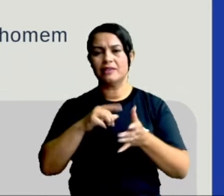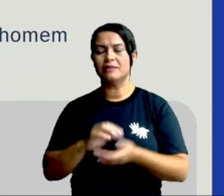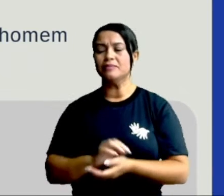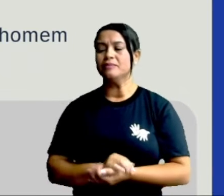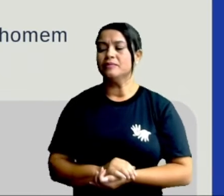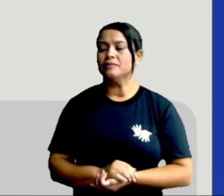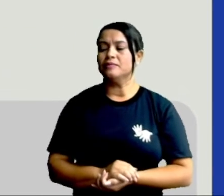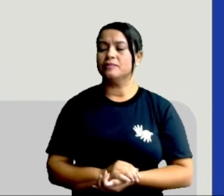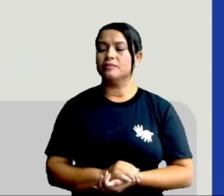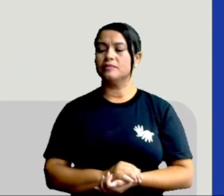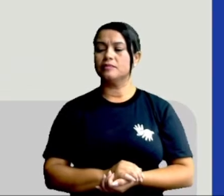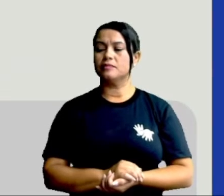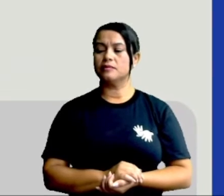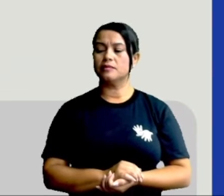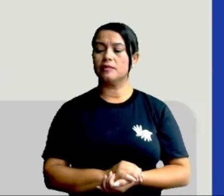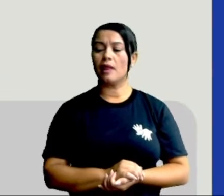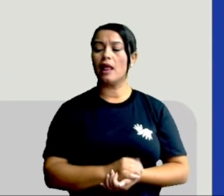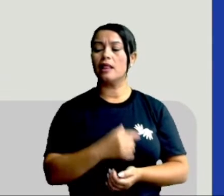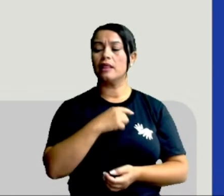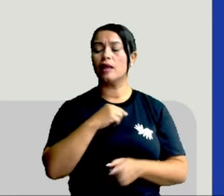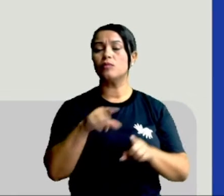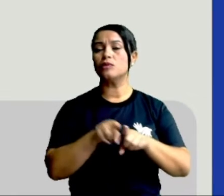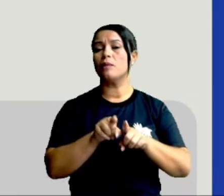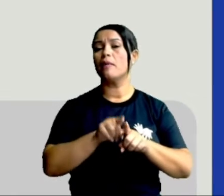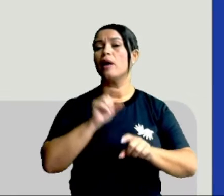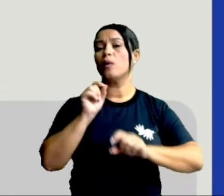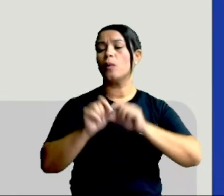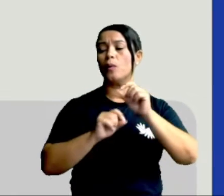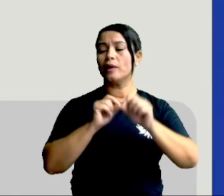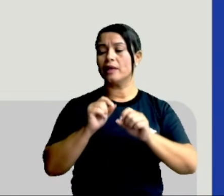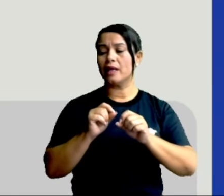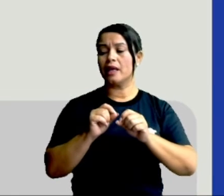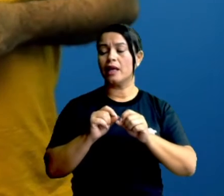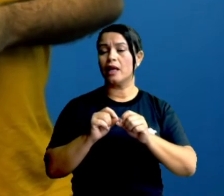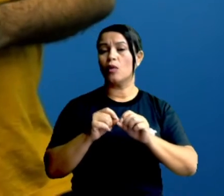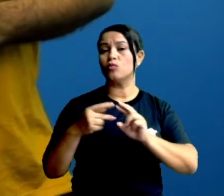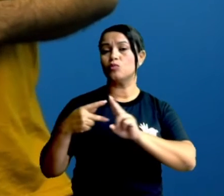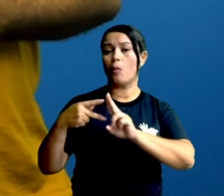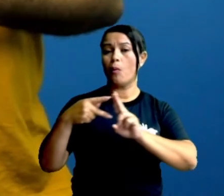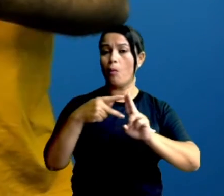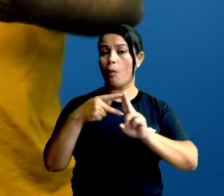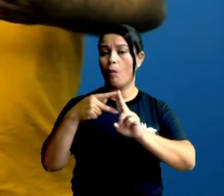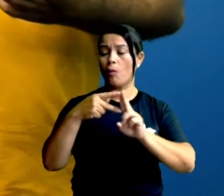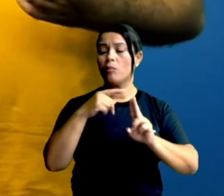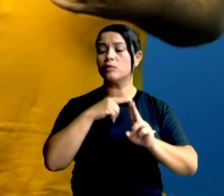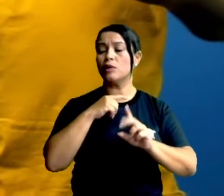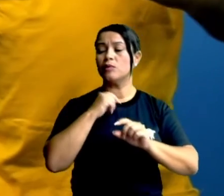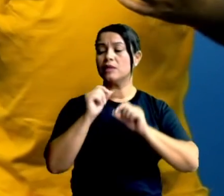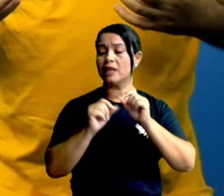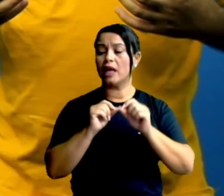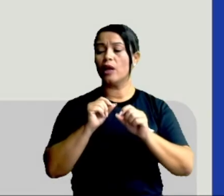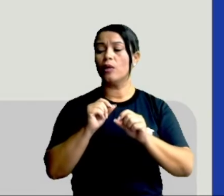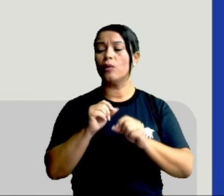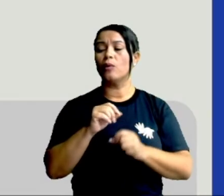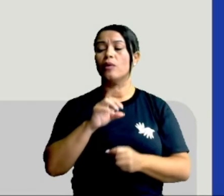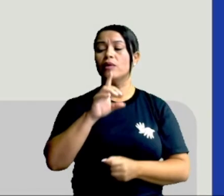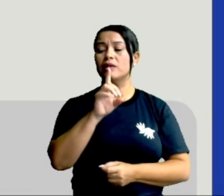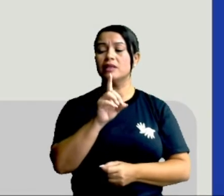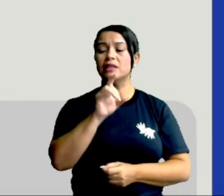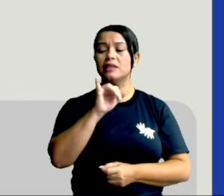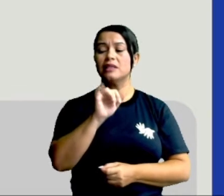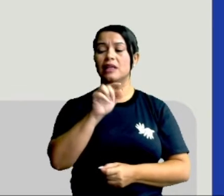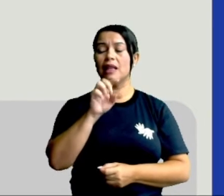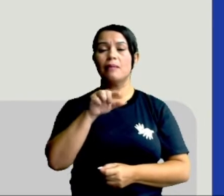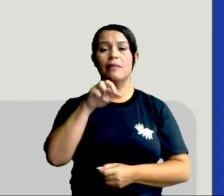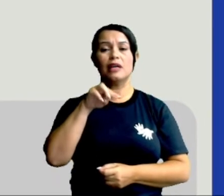tá? Nós temos aqui também, no caso, os pronomes. Eu tenho aqui, olha, Dilermando